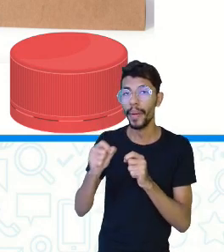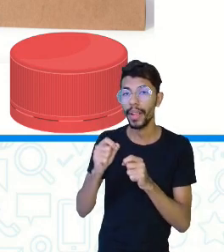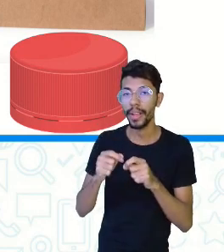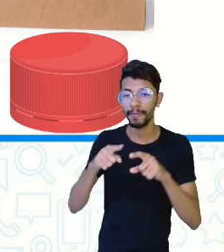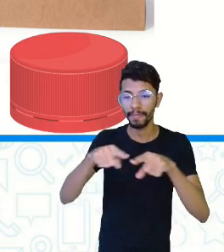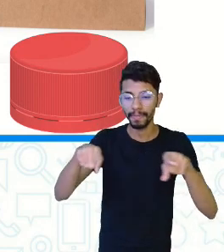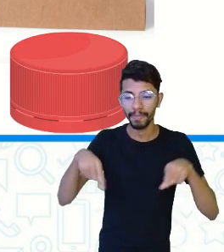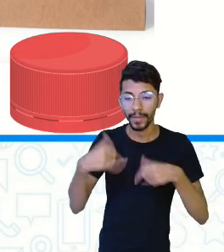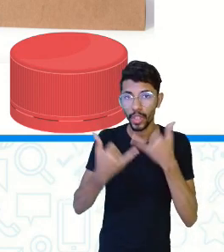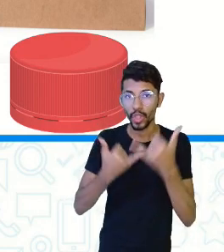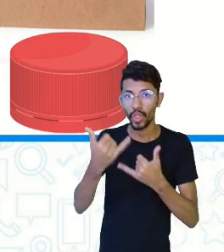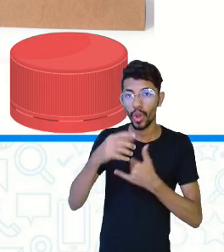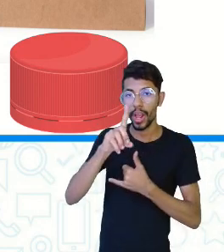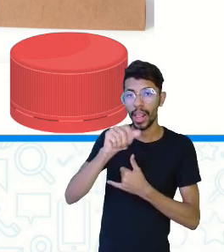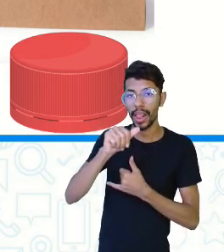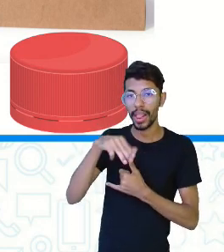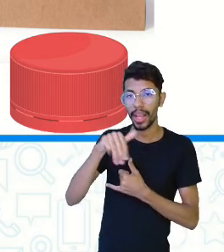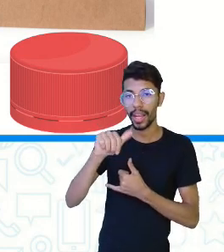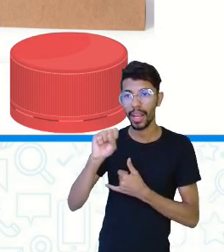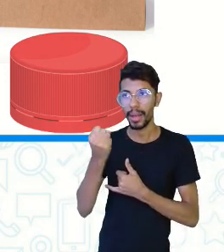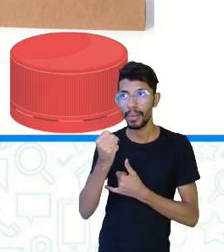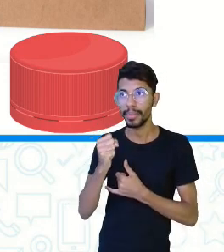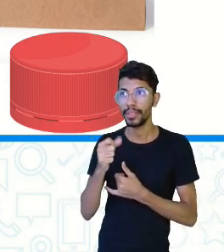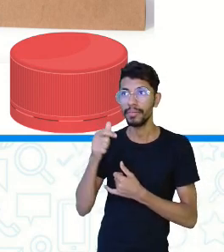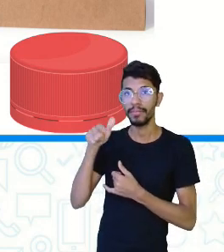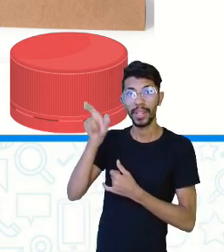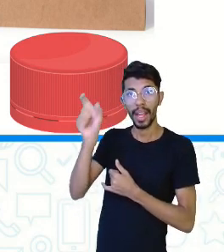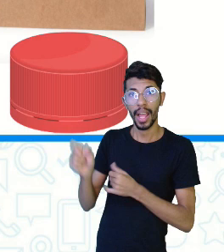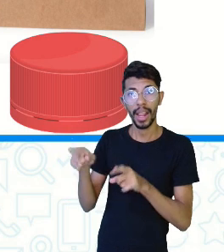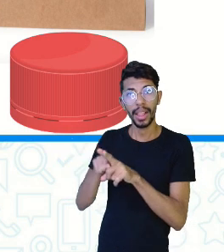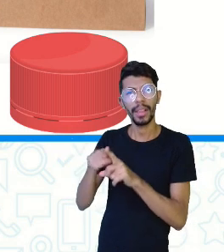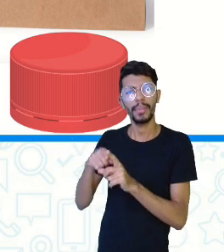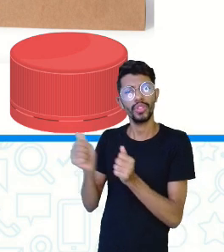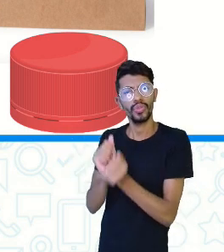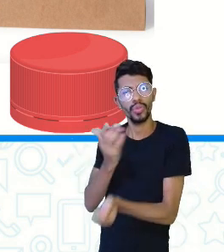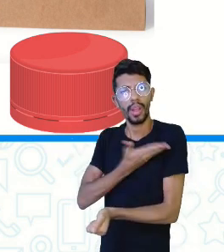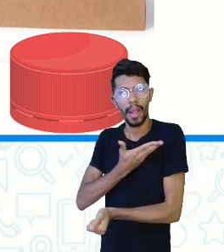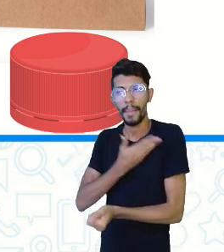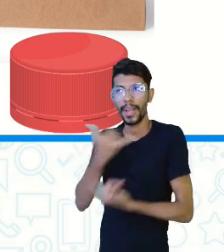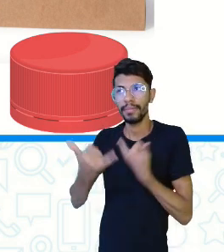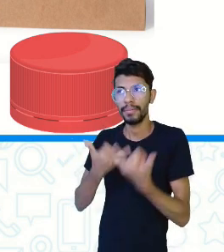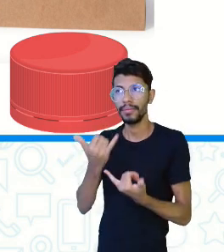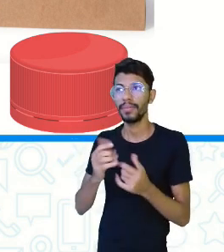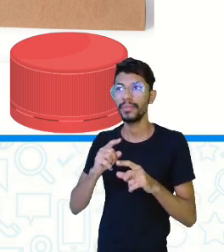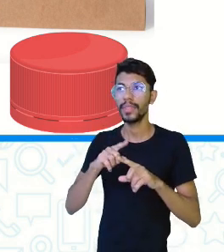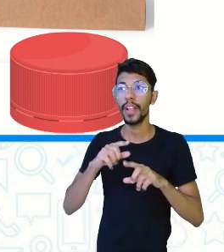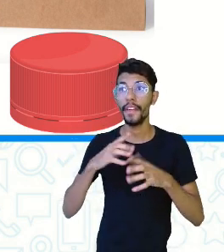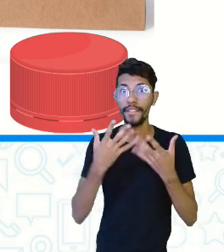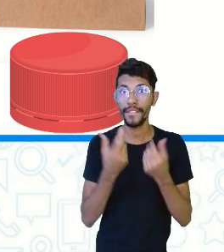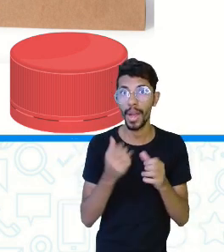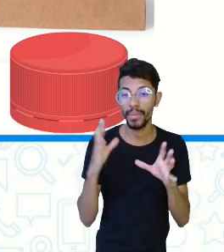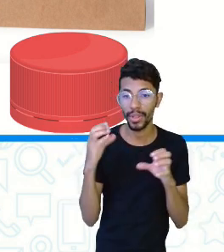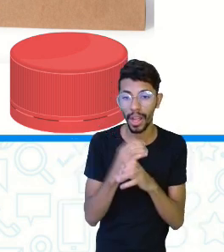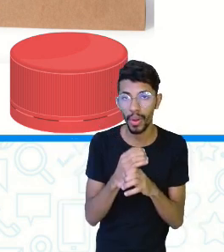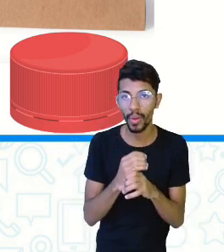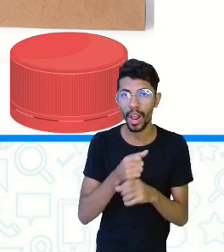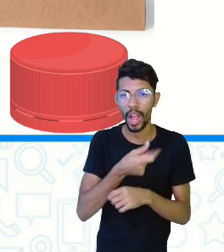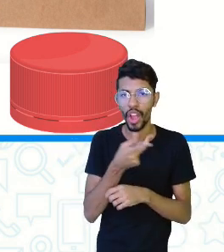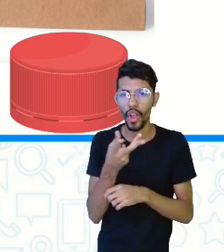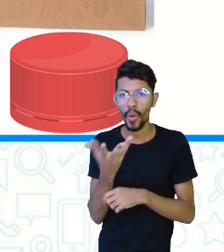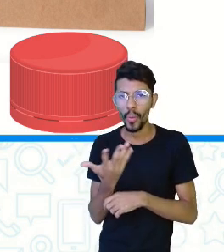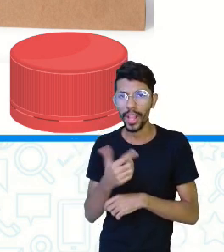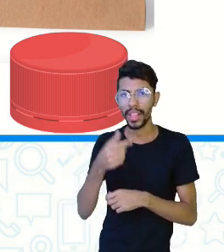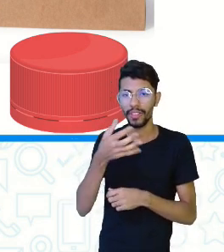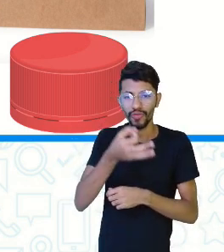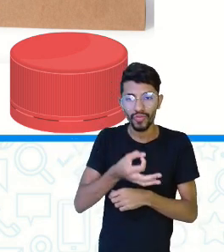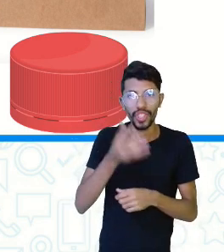damas para ela e suas amigas. Vamos calcular quantas tampas ela já